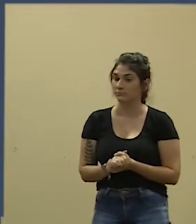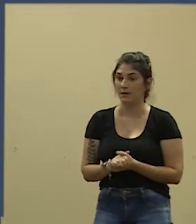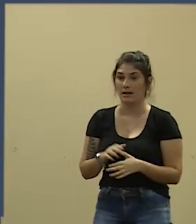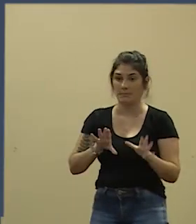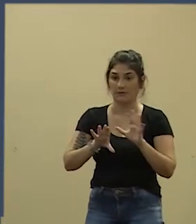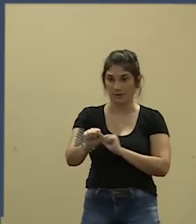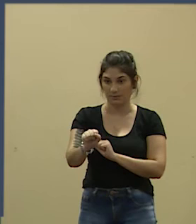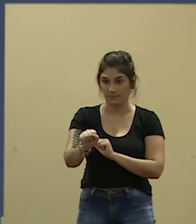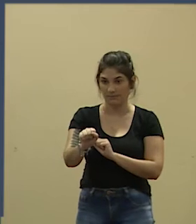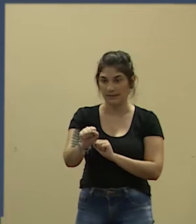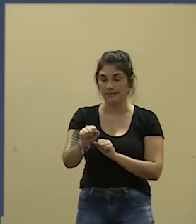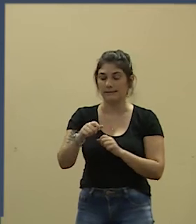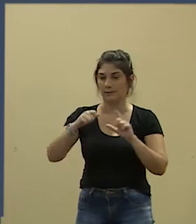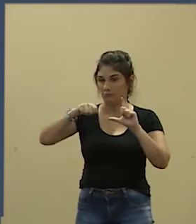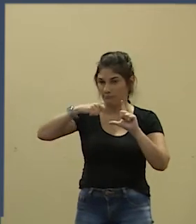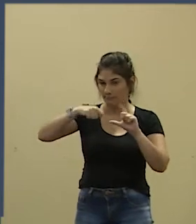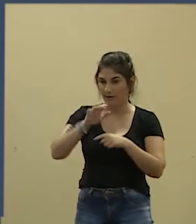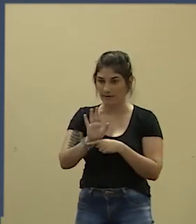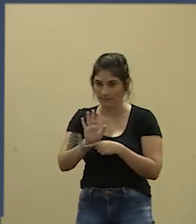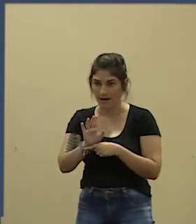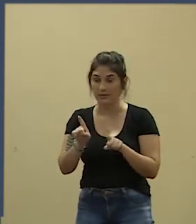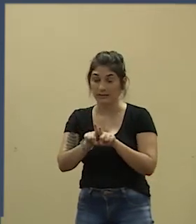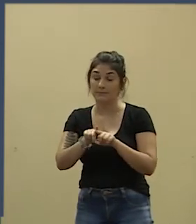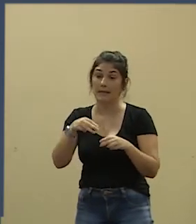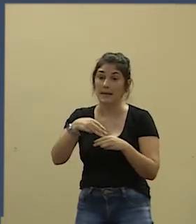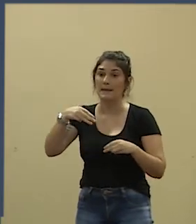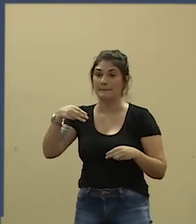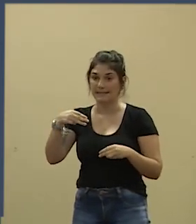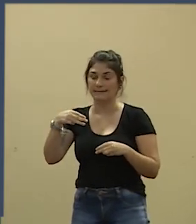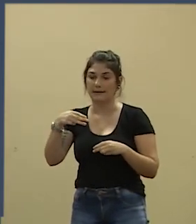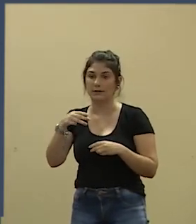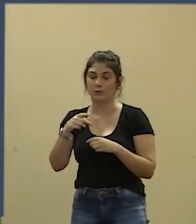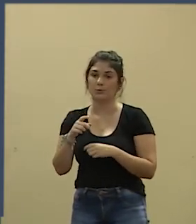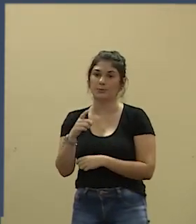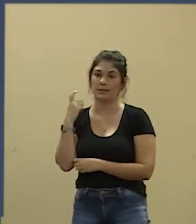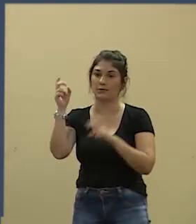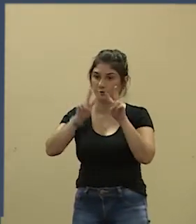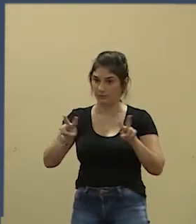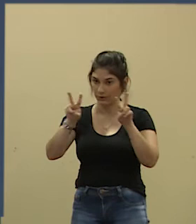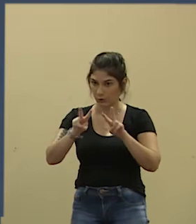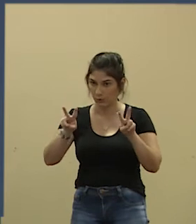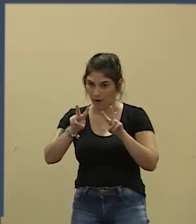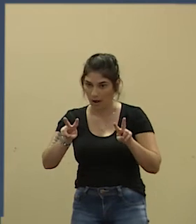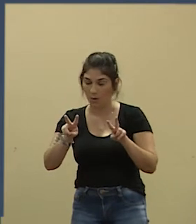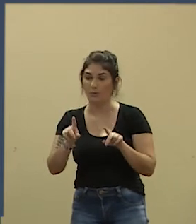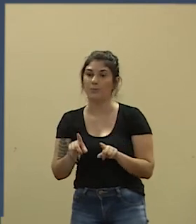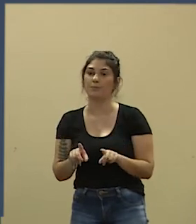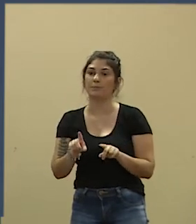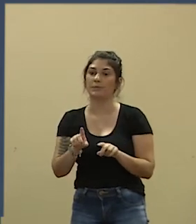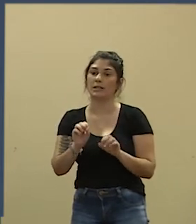de imagem som aqui pela ufscar onde também fiz o mestrado no tema de audiovisual a mobilidade e educação